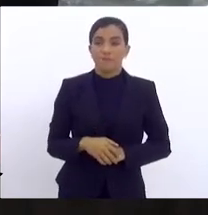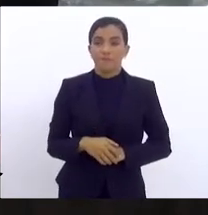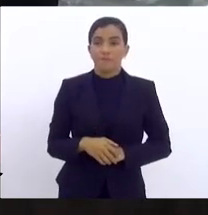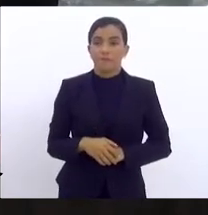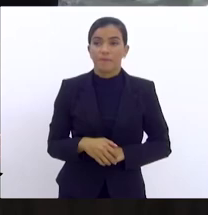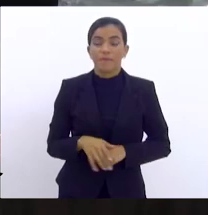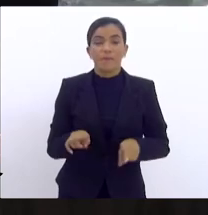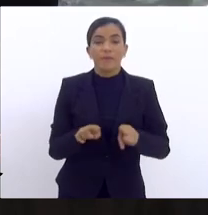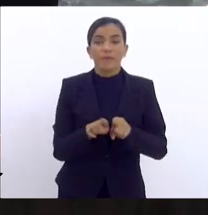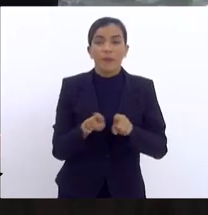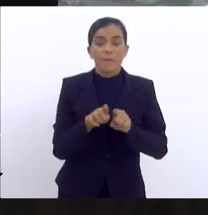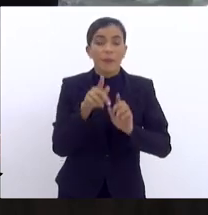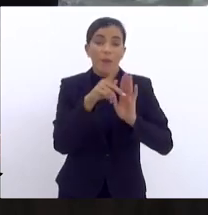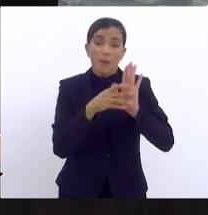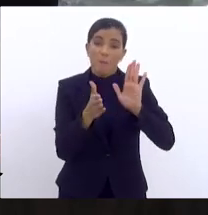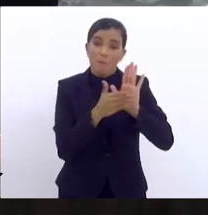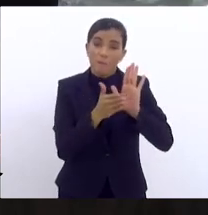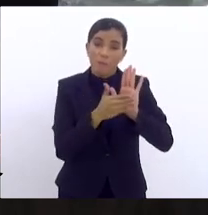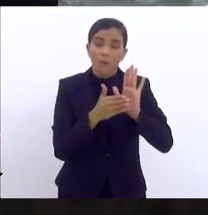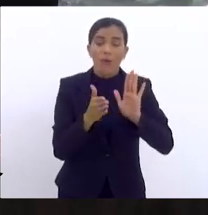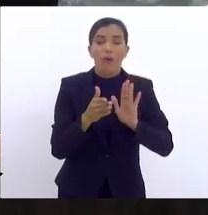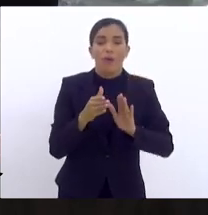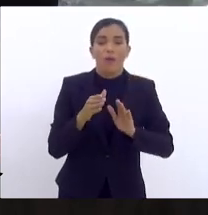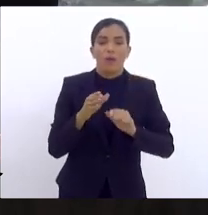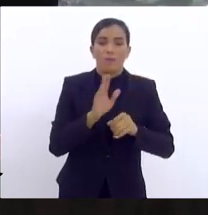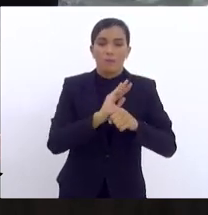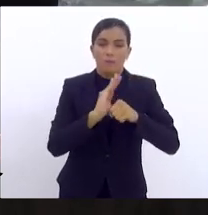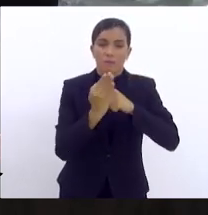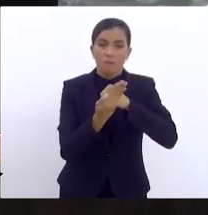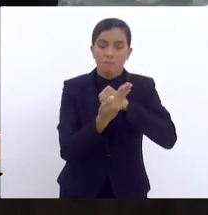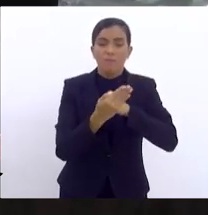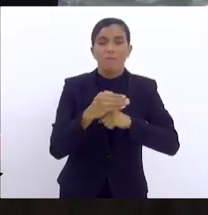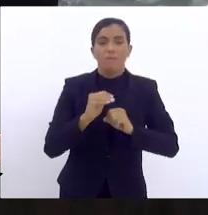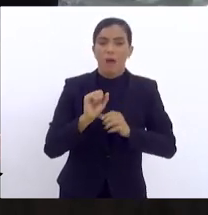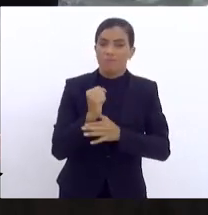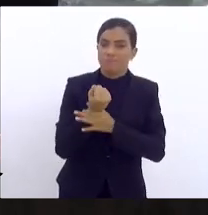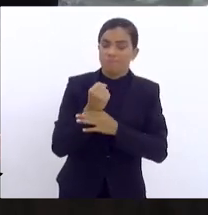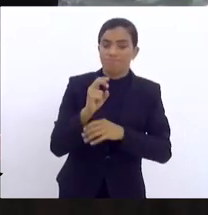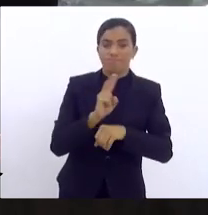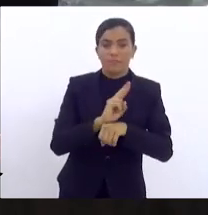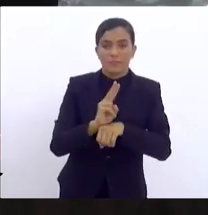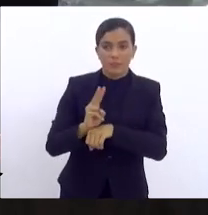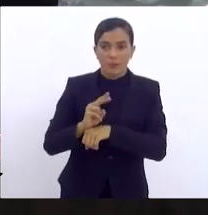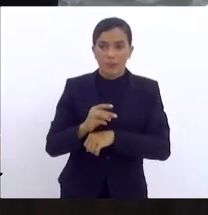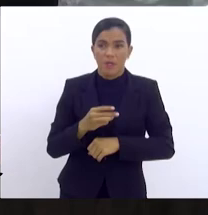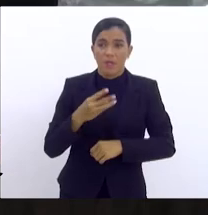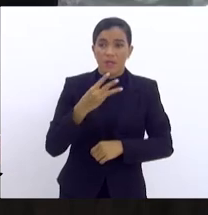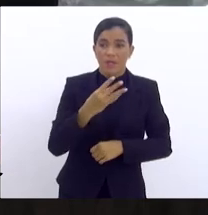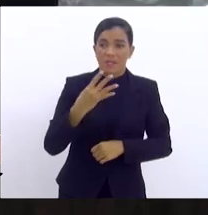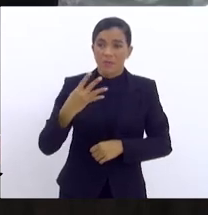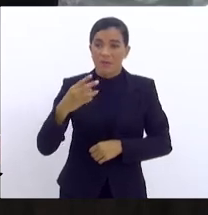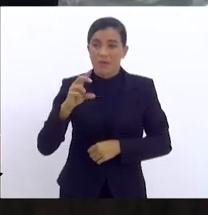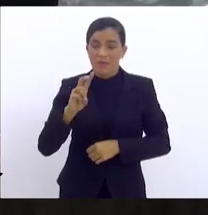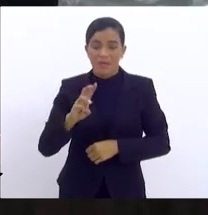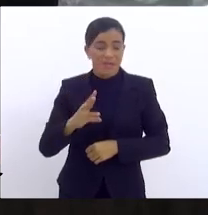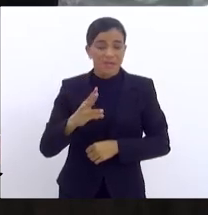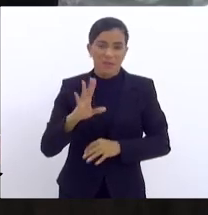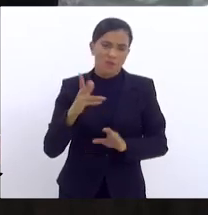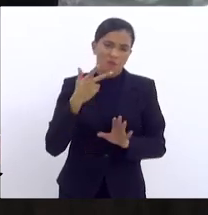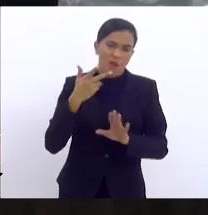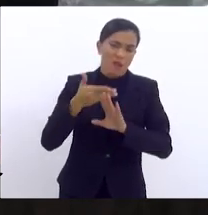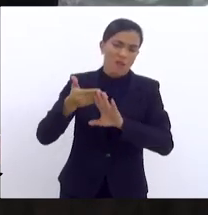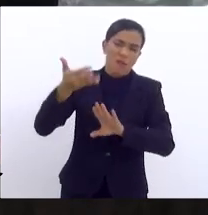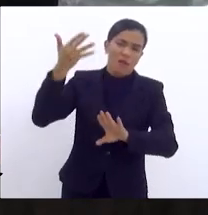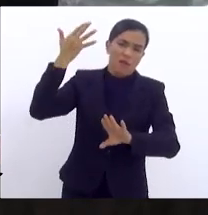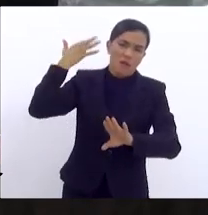programa bairro Seguro indicação três três quatro três não tô levando em consideração passado tudo que eu fiz